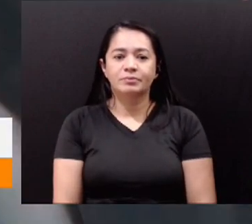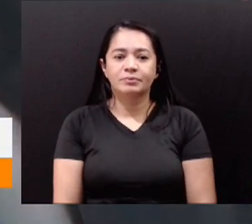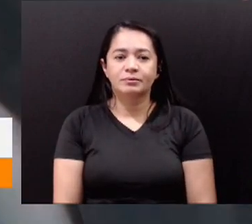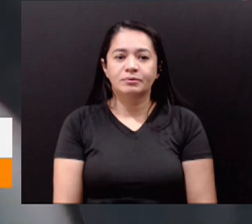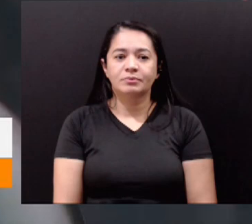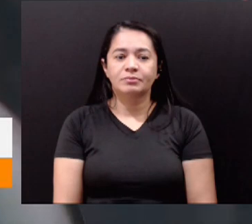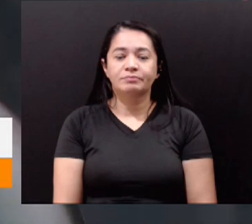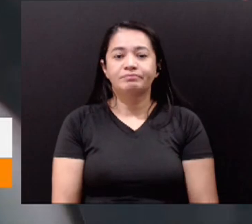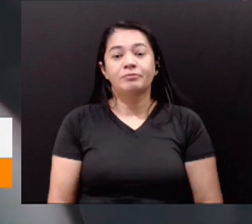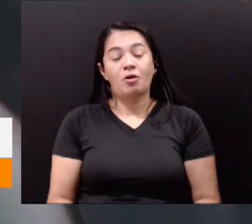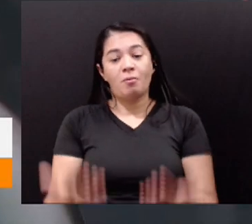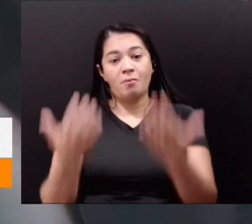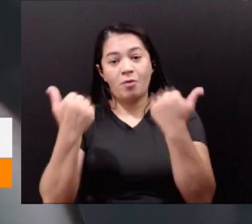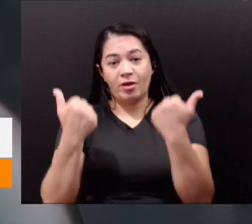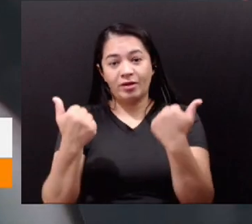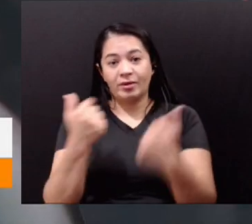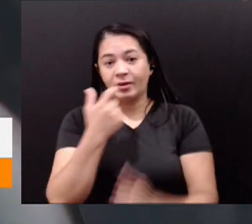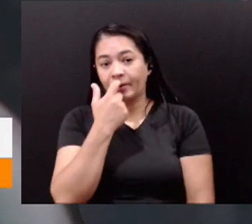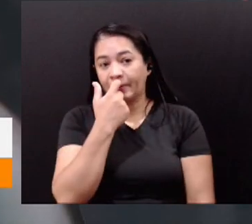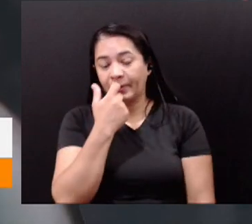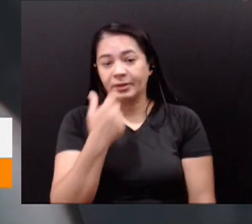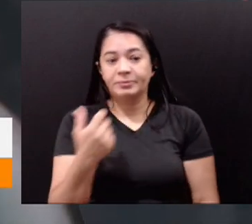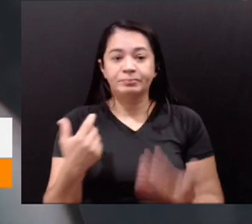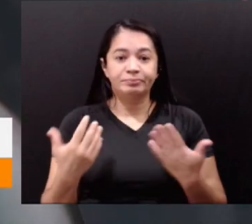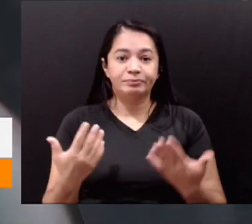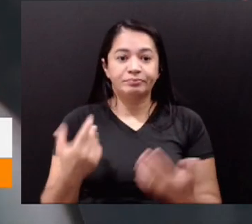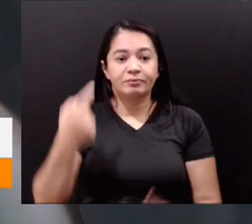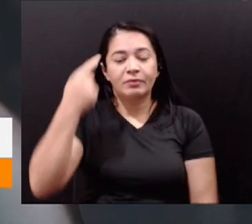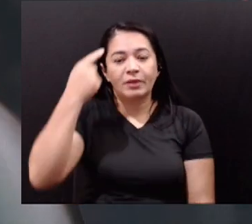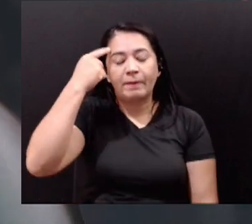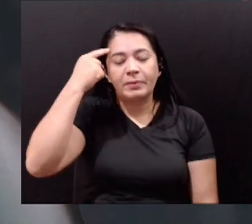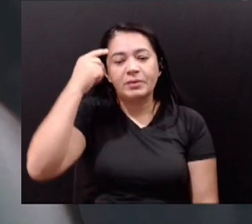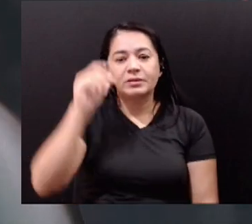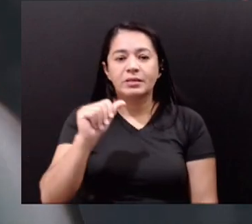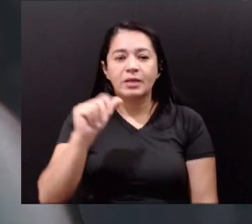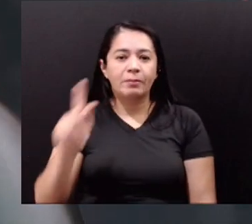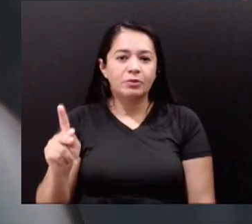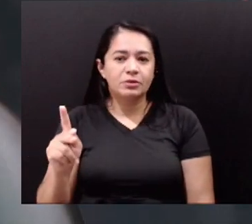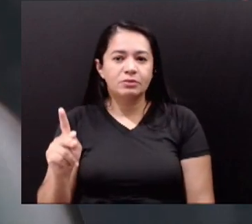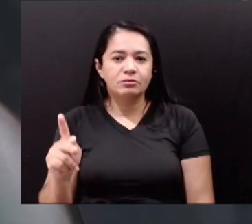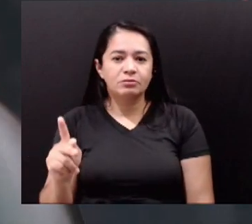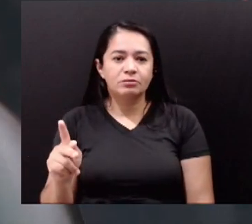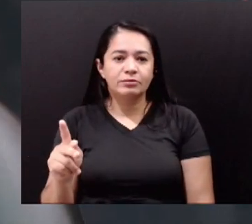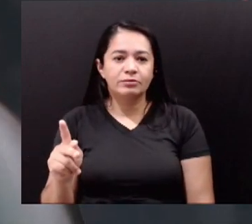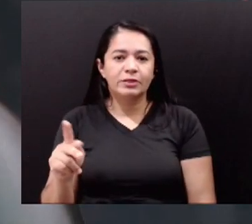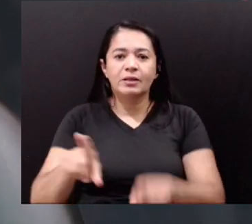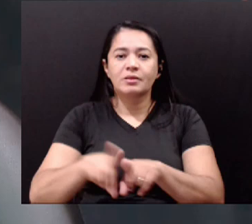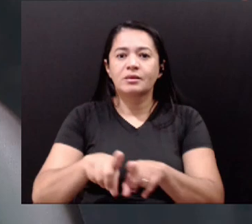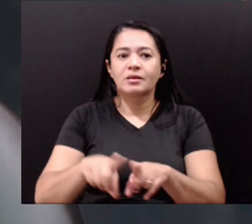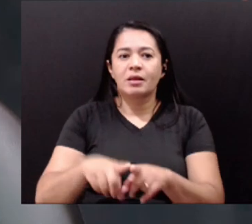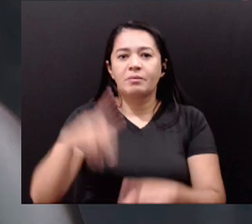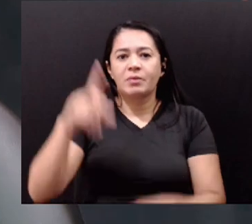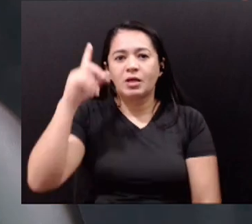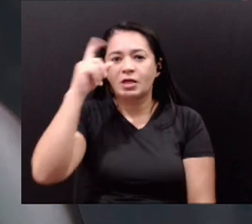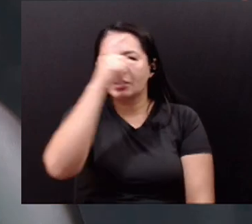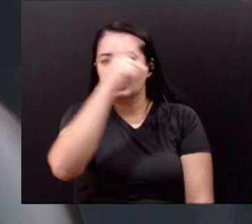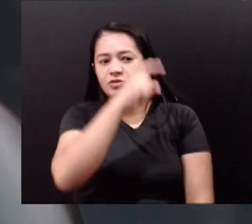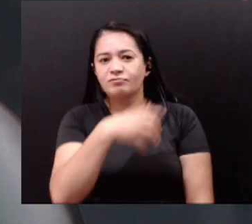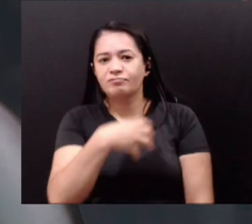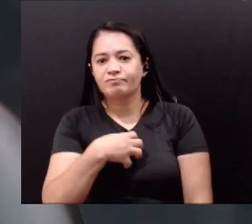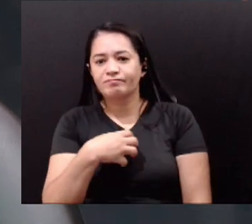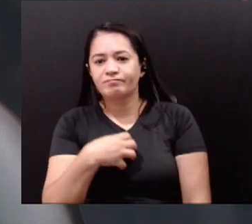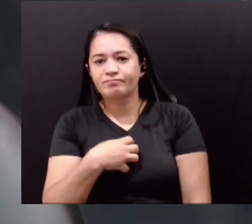bora. Pensar sobre a aposentadoria e as dificuldades, os sintomas, né? Eu acho